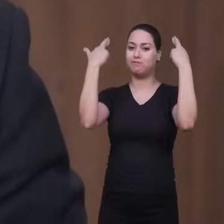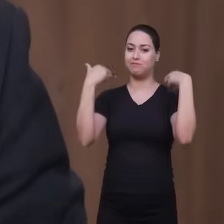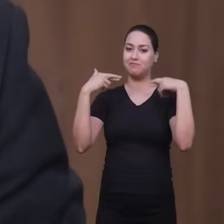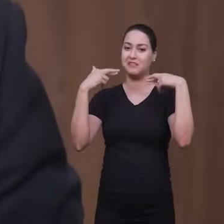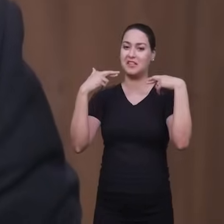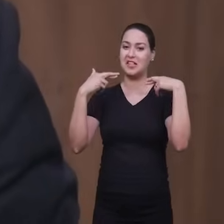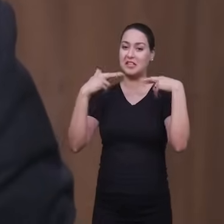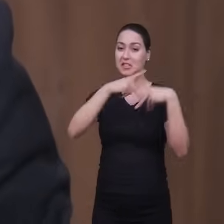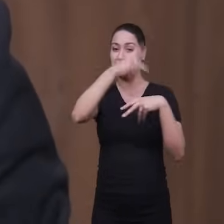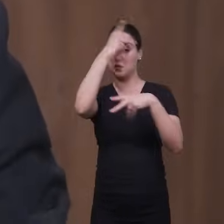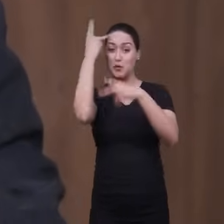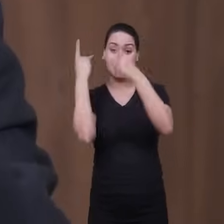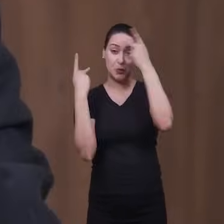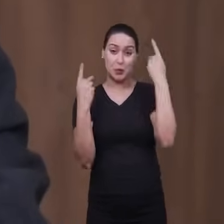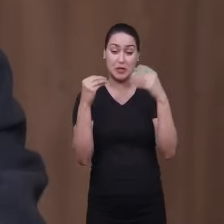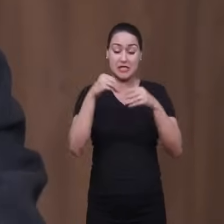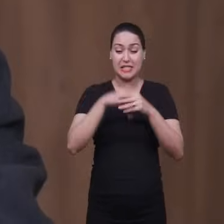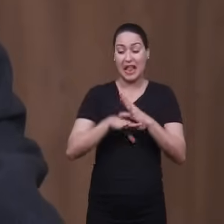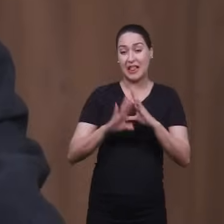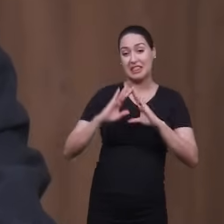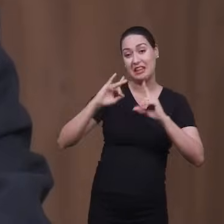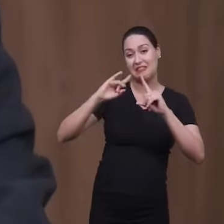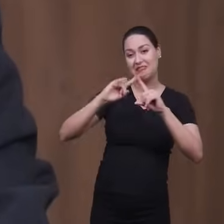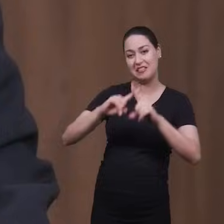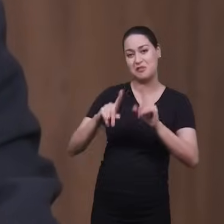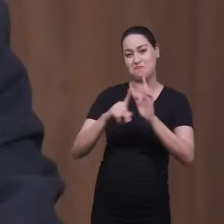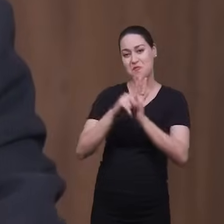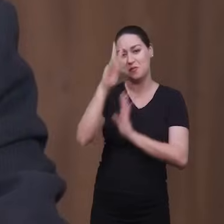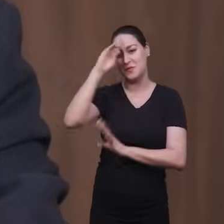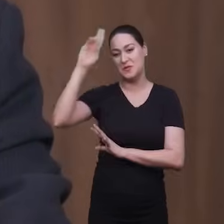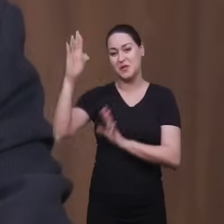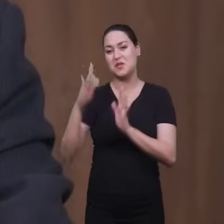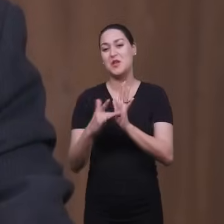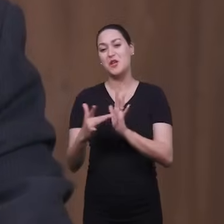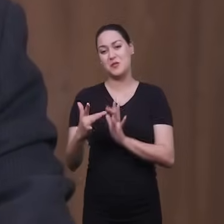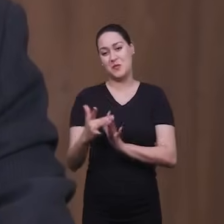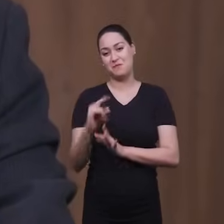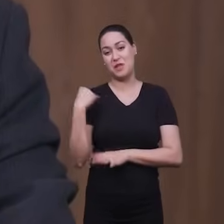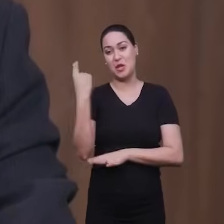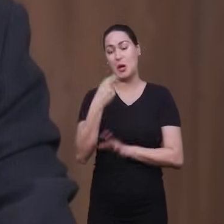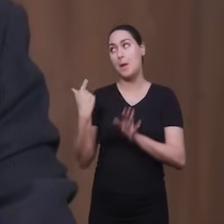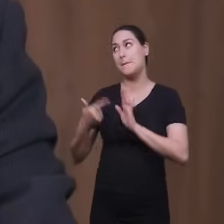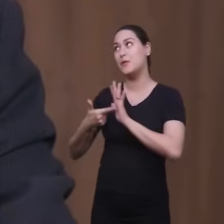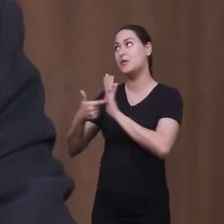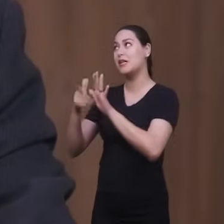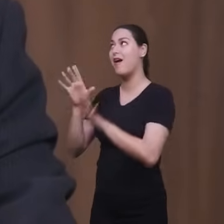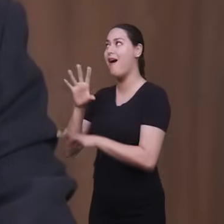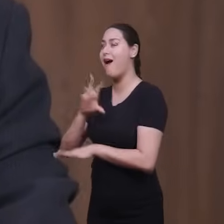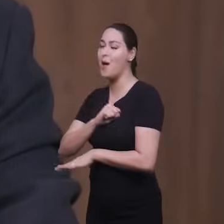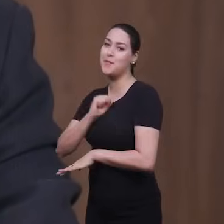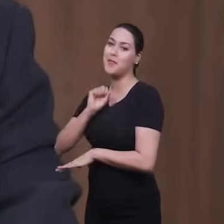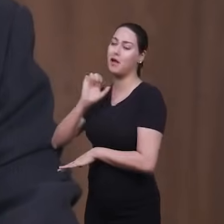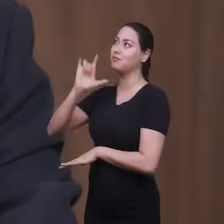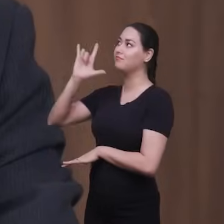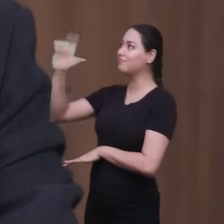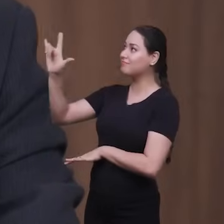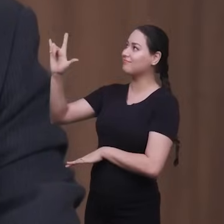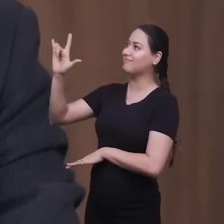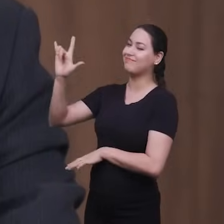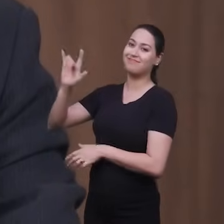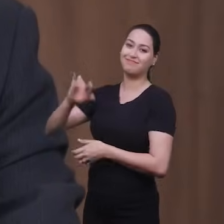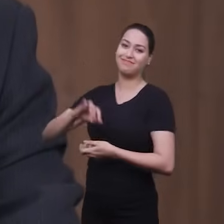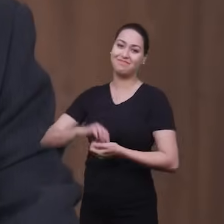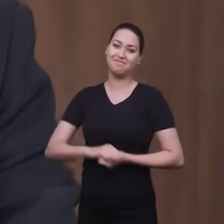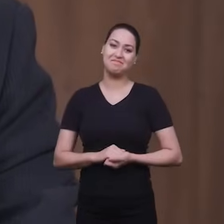ovelhas do Senhor Jesus para que as ovelhas estamos cuidando então nós estamos declarando o nosso amor nos